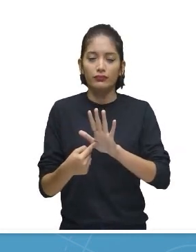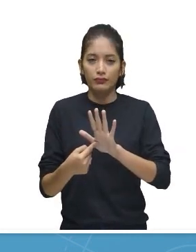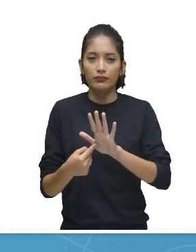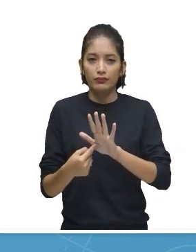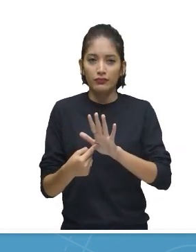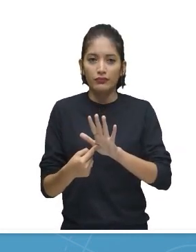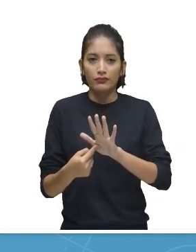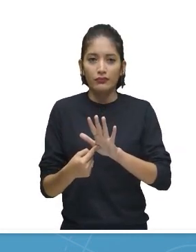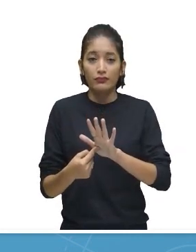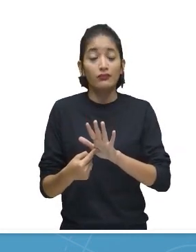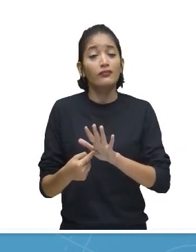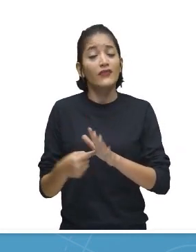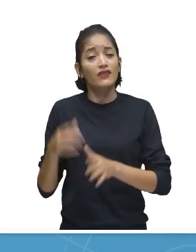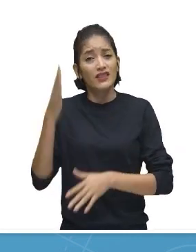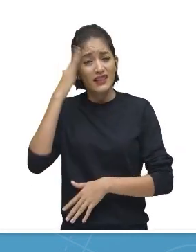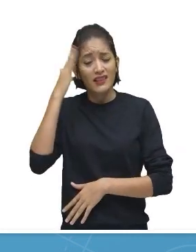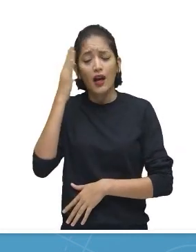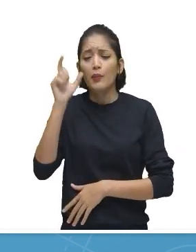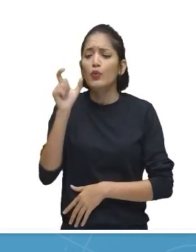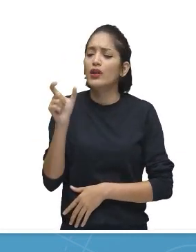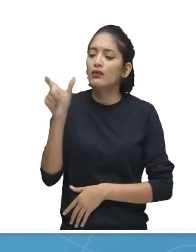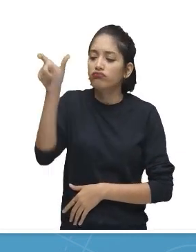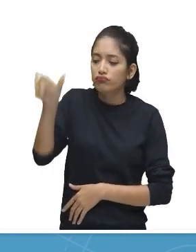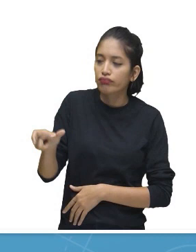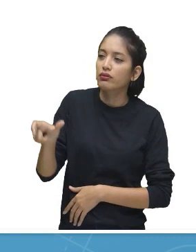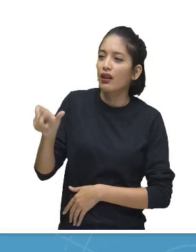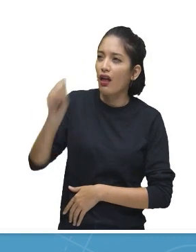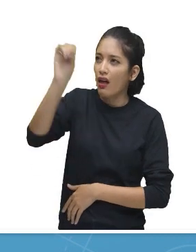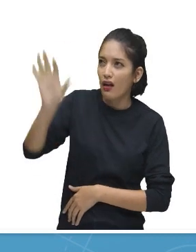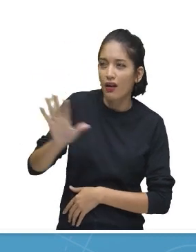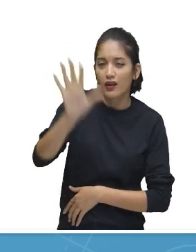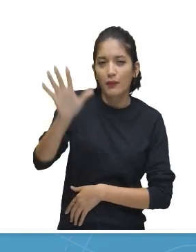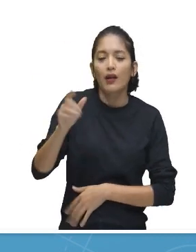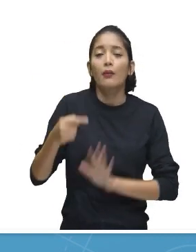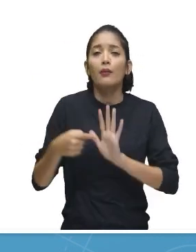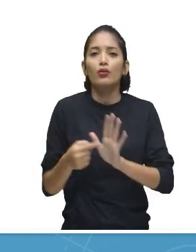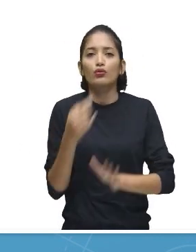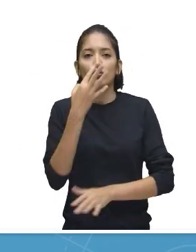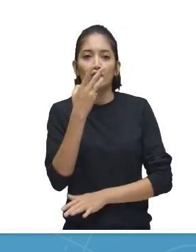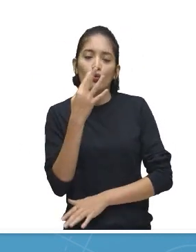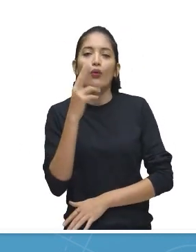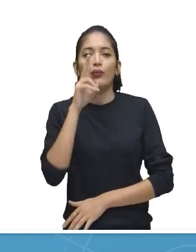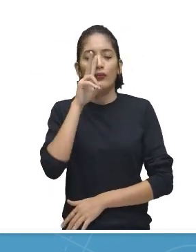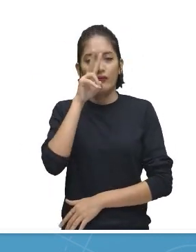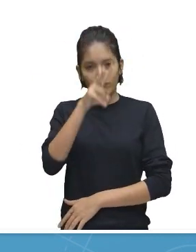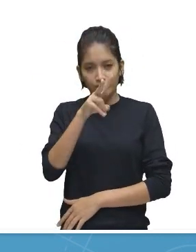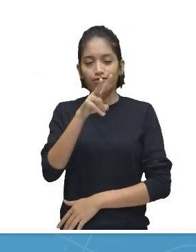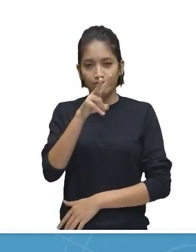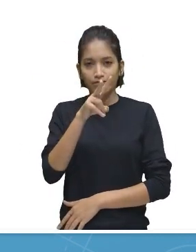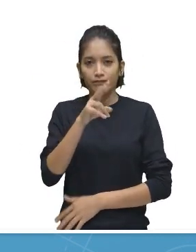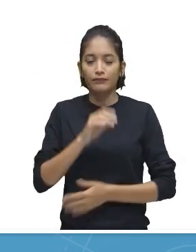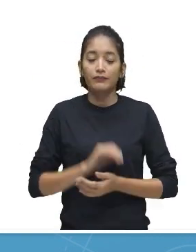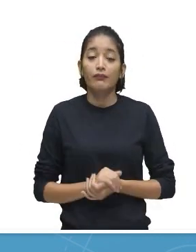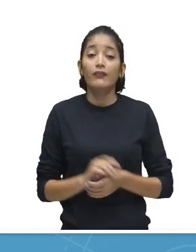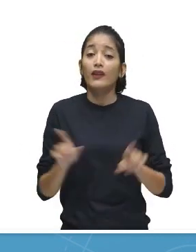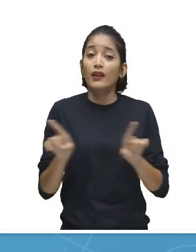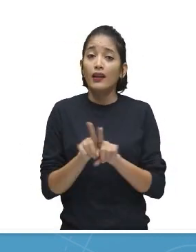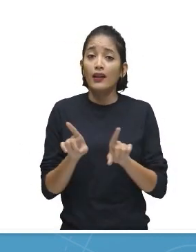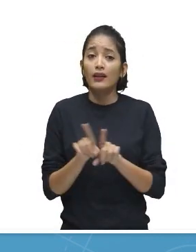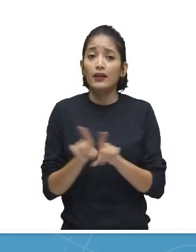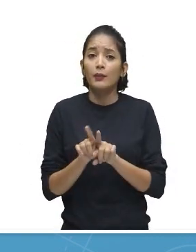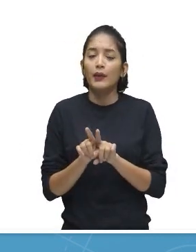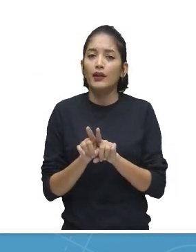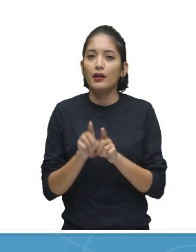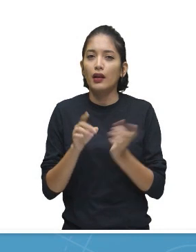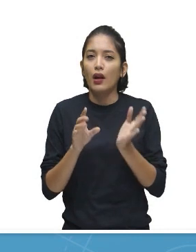um sentido, você reconhece aí as imagens. Ele usa cores mais fortes no sintético. E ele também usa